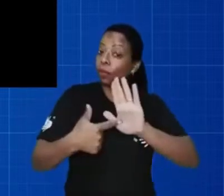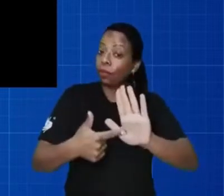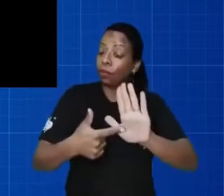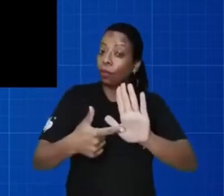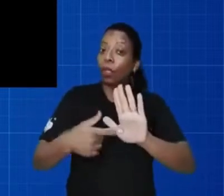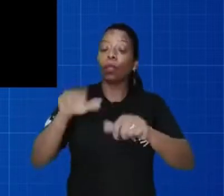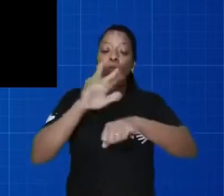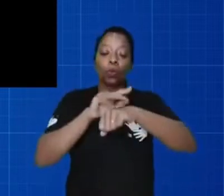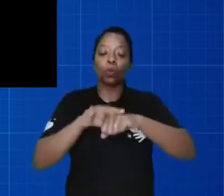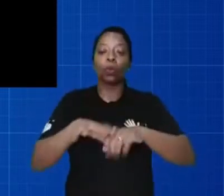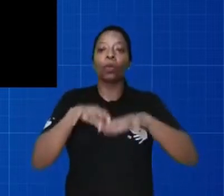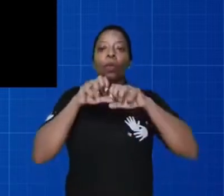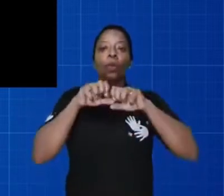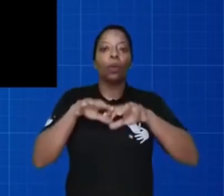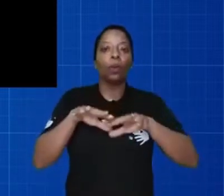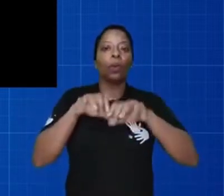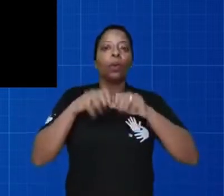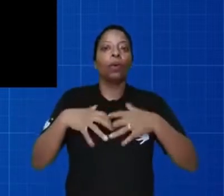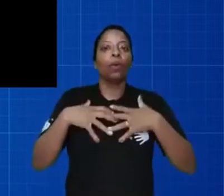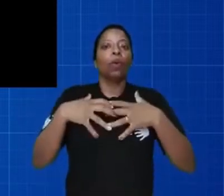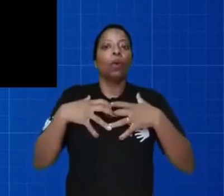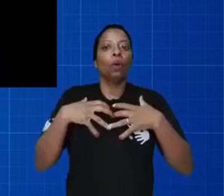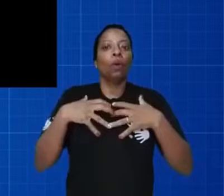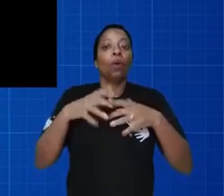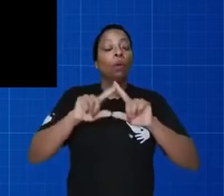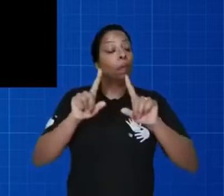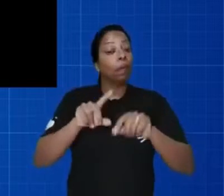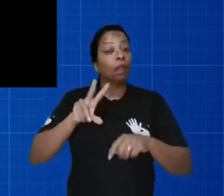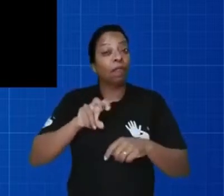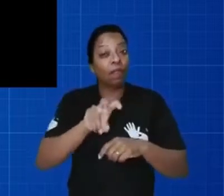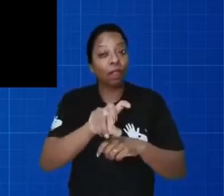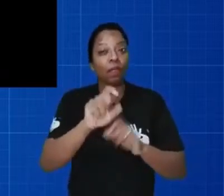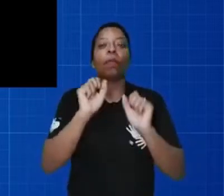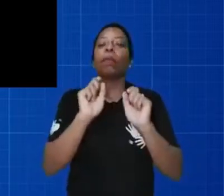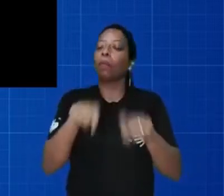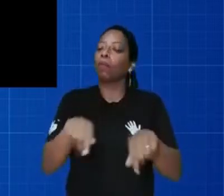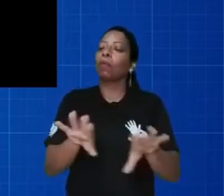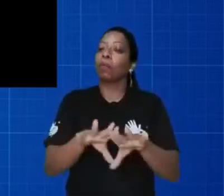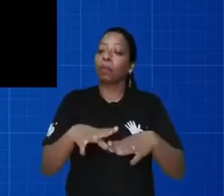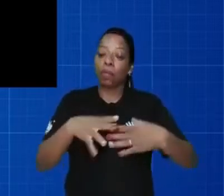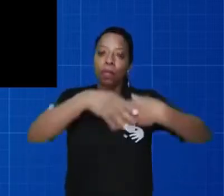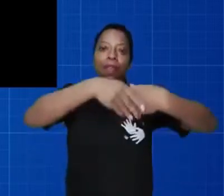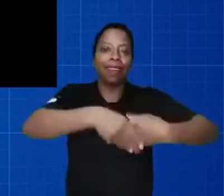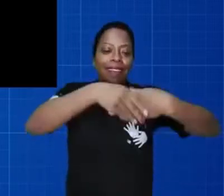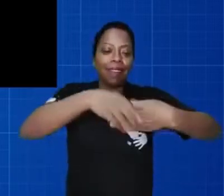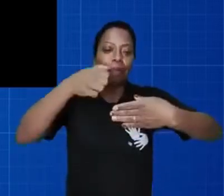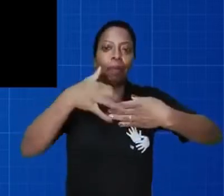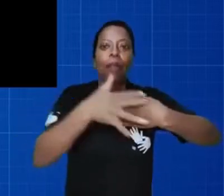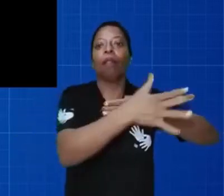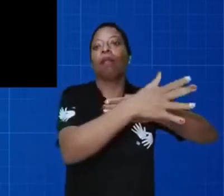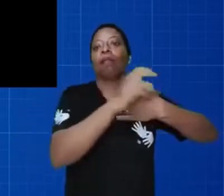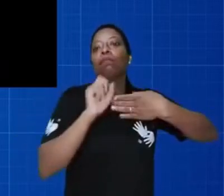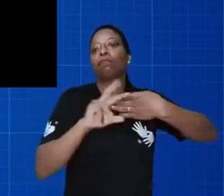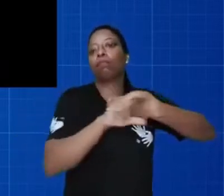doença respiratória. Mas além disso, o vírus ele também pode estar presente no aperto de mãos, né, e no contato